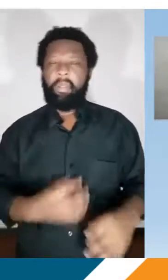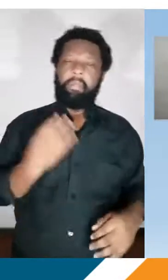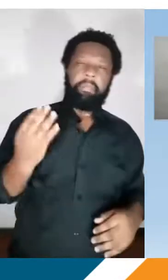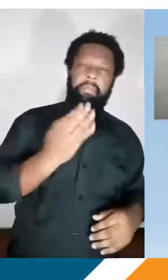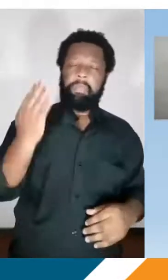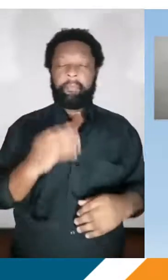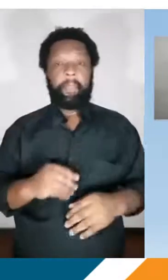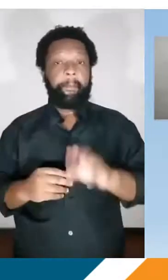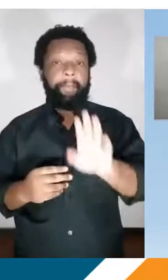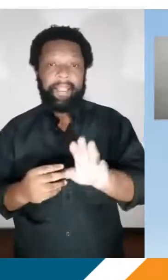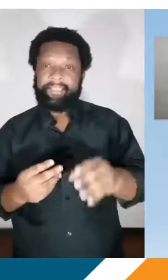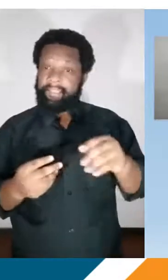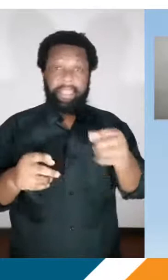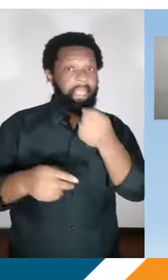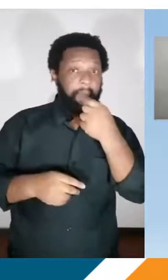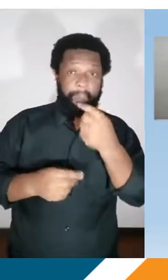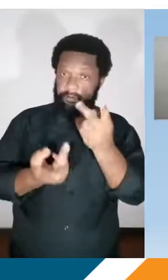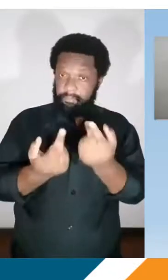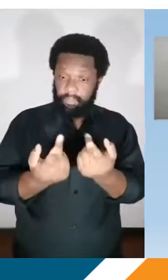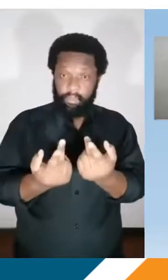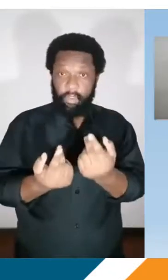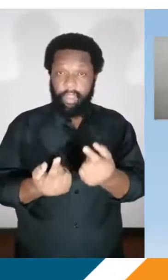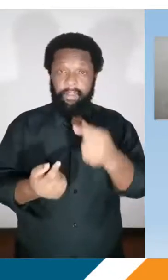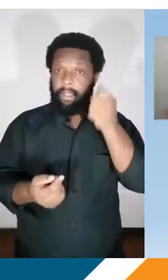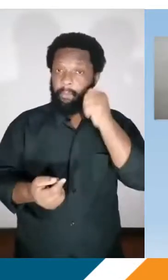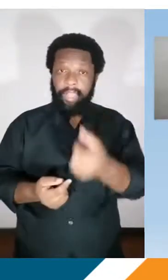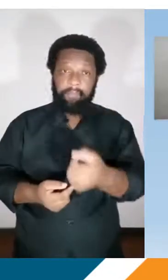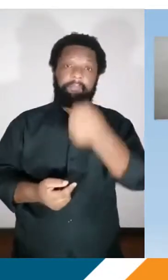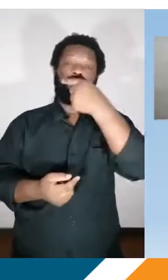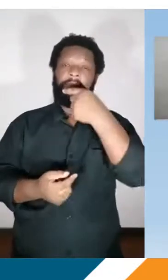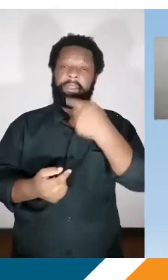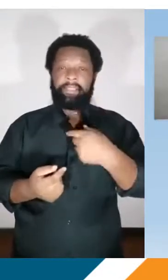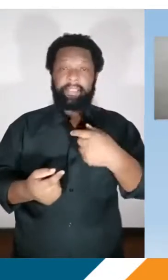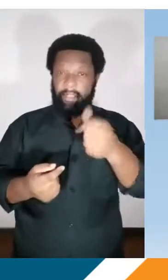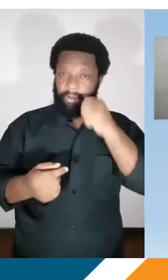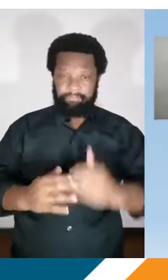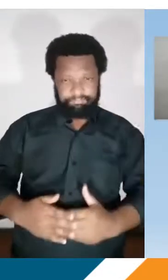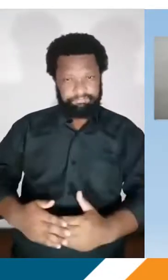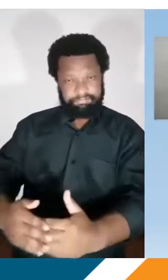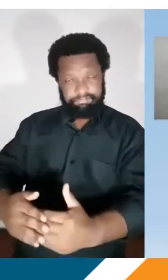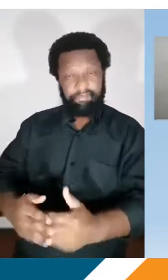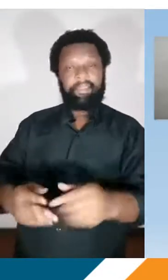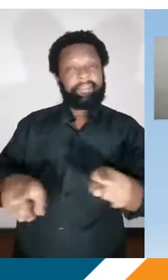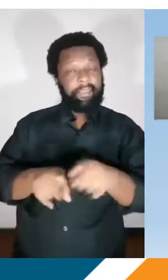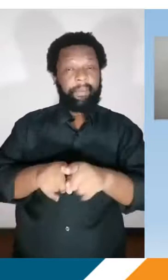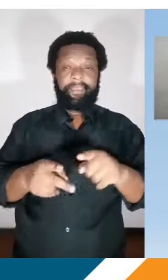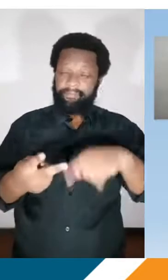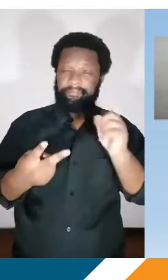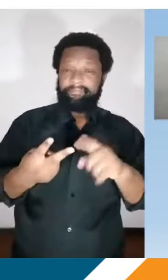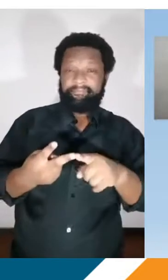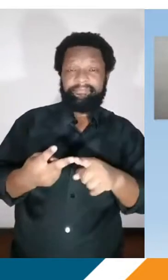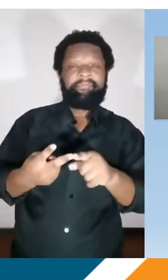de um enjoo. Entretanto, no mesmo medicamento que a mulher estava tomando, a grávida tomava, ela